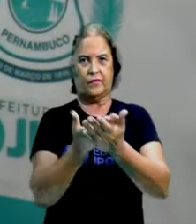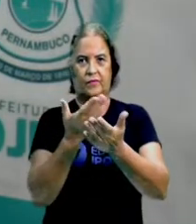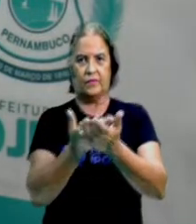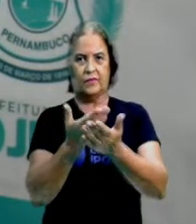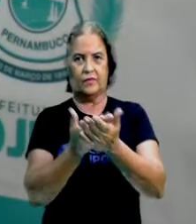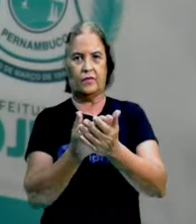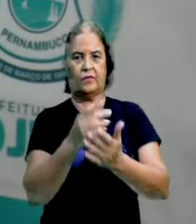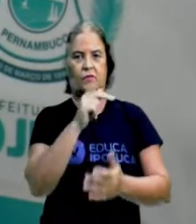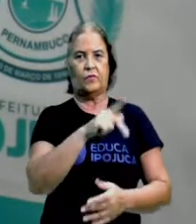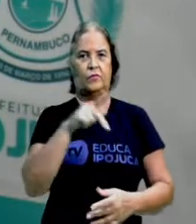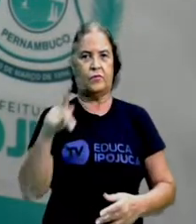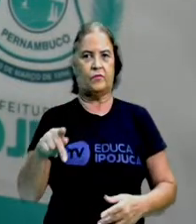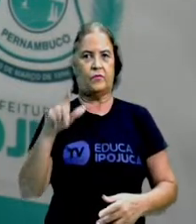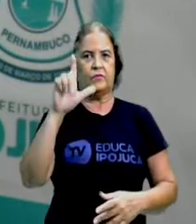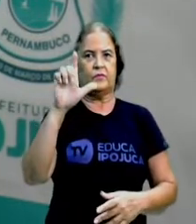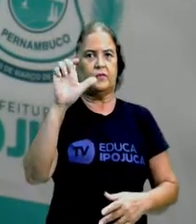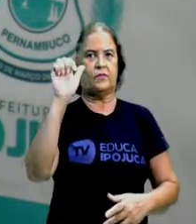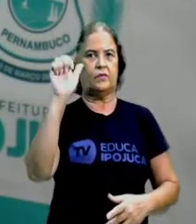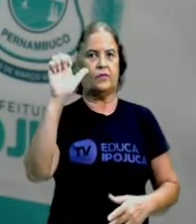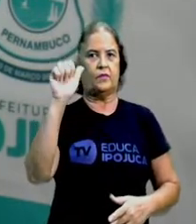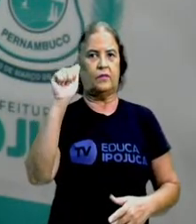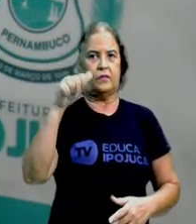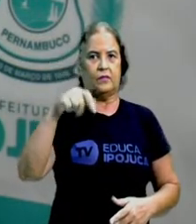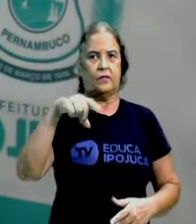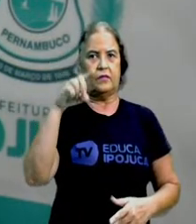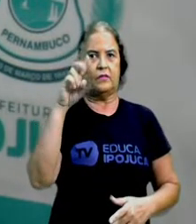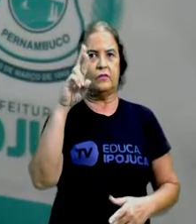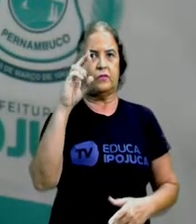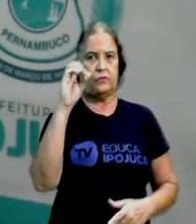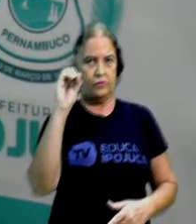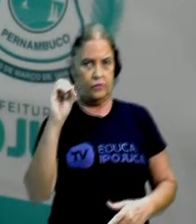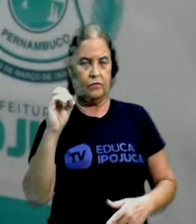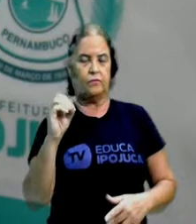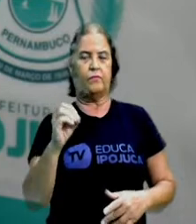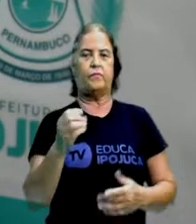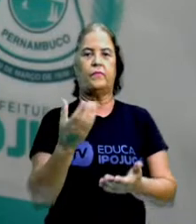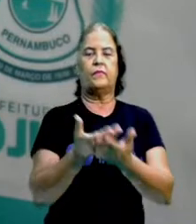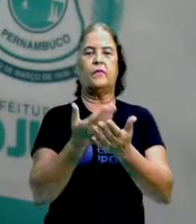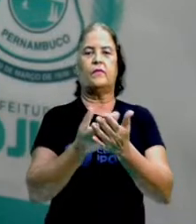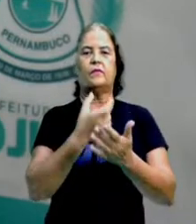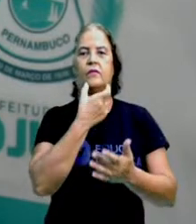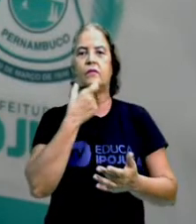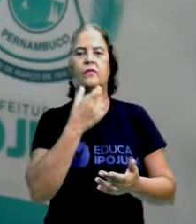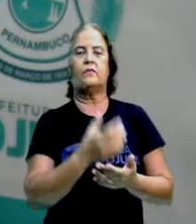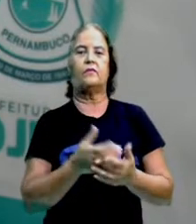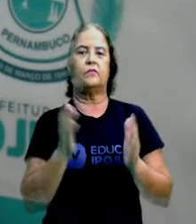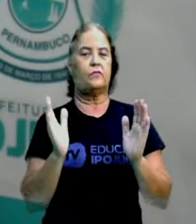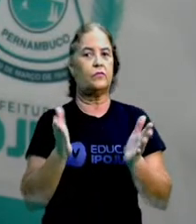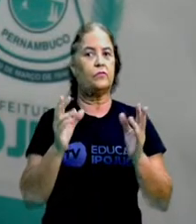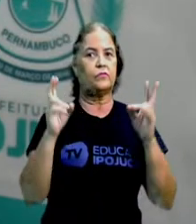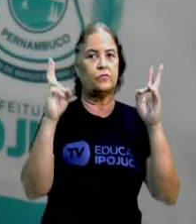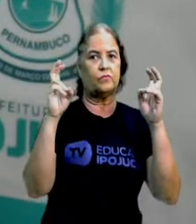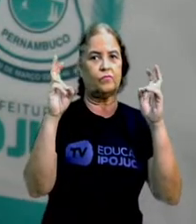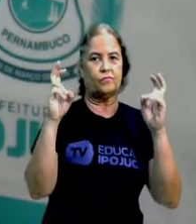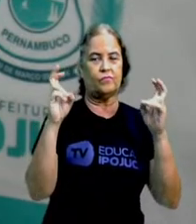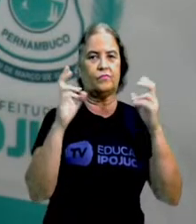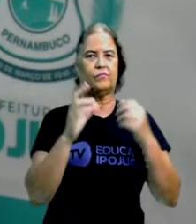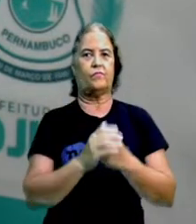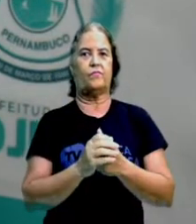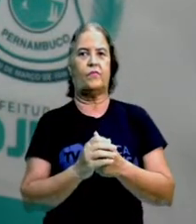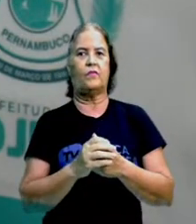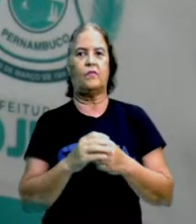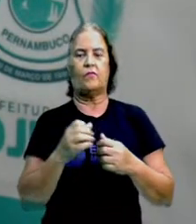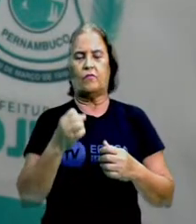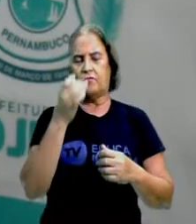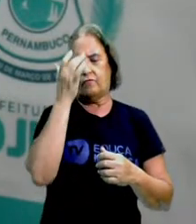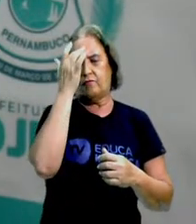students! Aqui é o Teacher Leandro e sejam bem-vindos a mais uma aula de língua inglesa. Hoje o nosso conteúdo, como sempre, vai ser